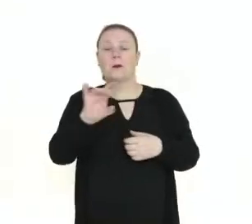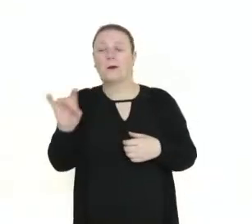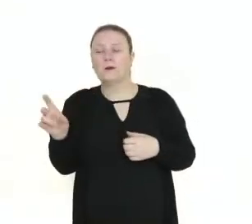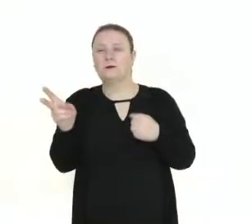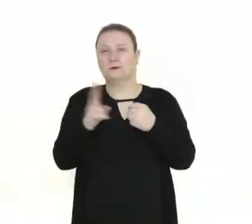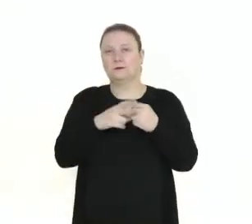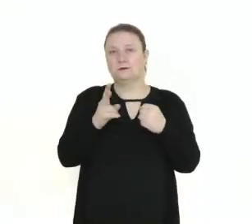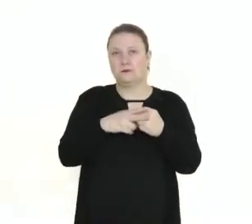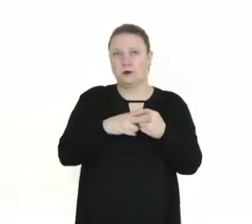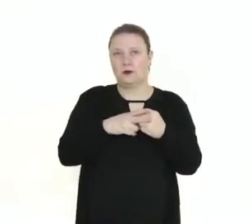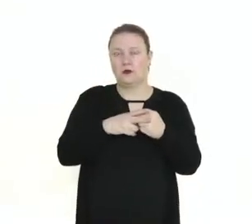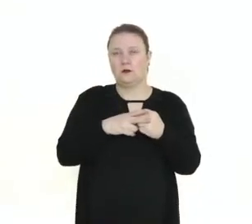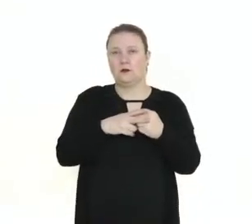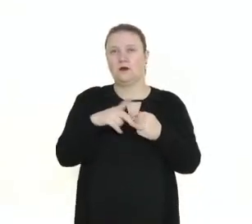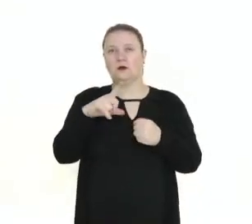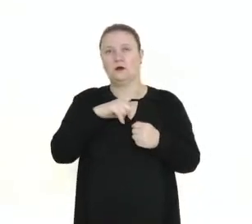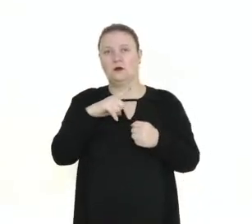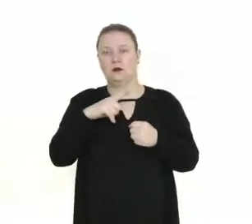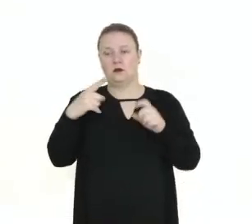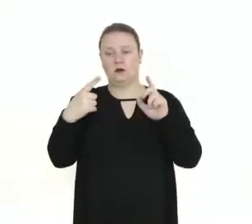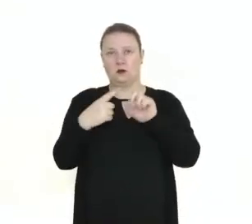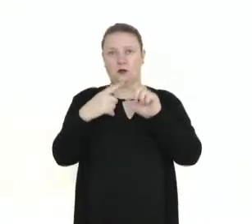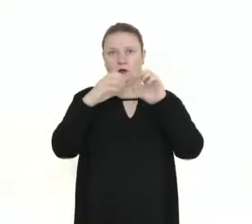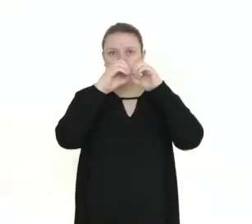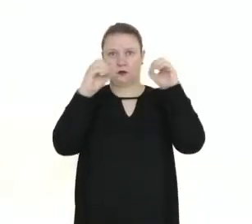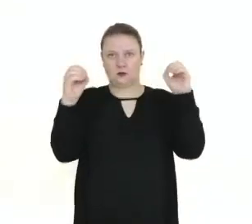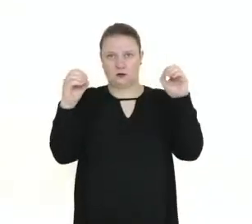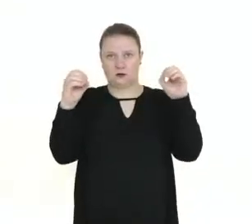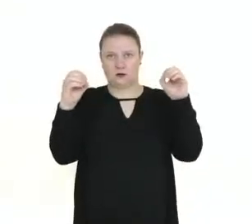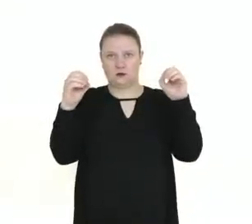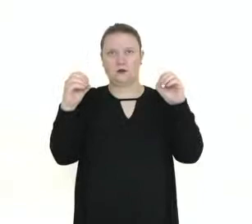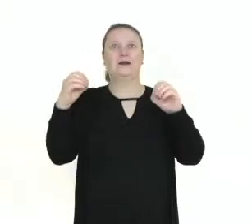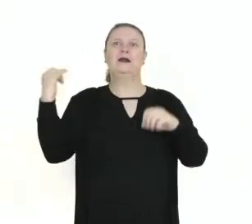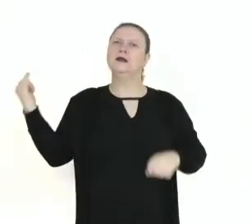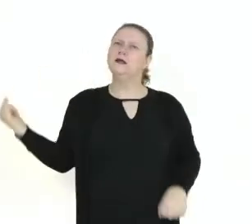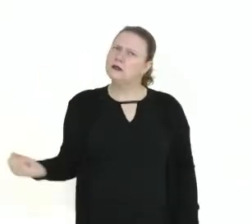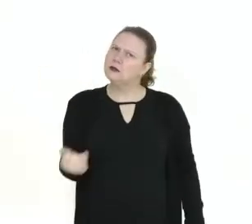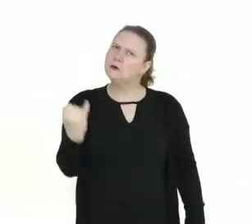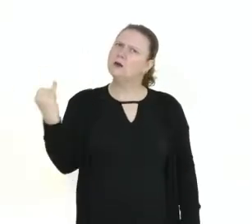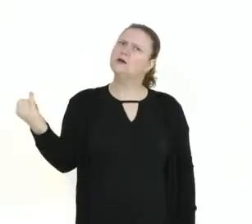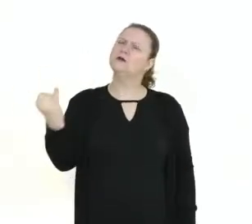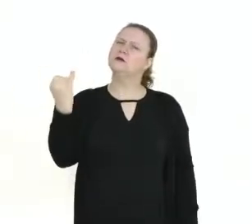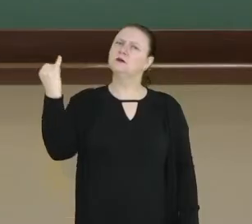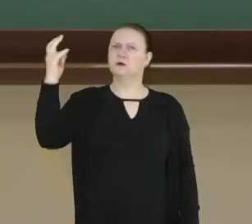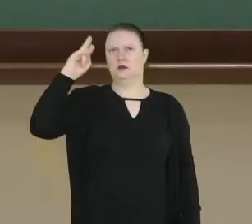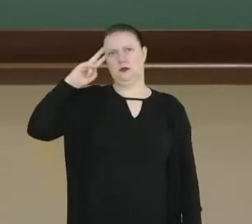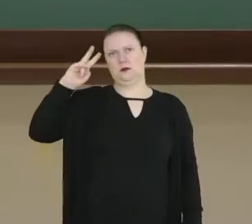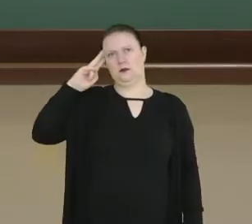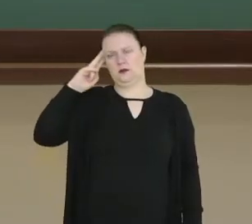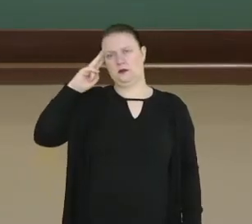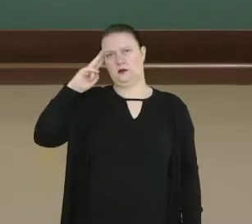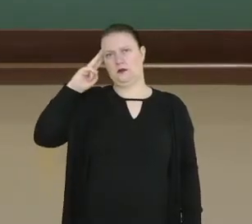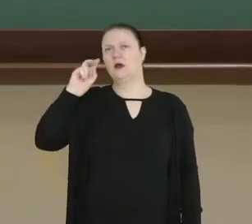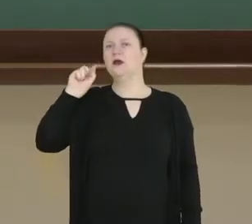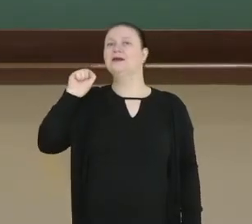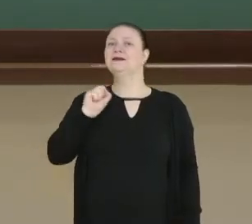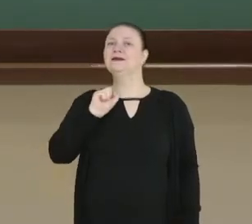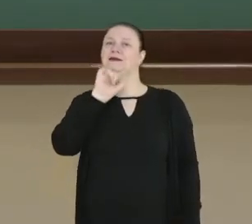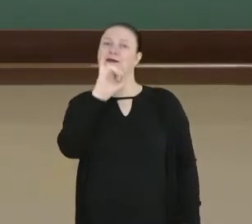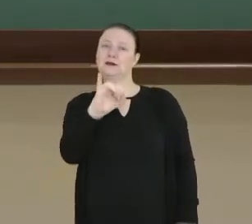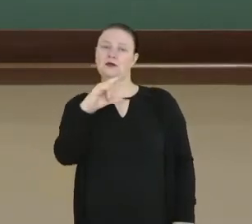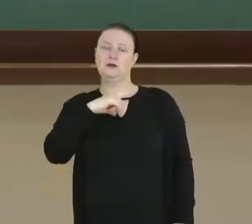locução verbal, nós contamos uma oração. Isso é muito importante, né? Então, perceba lá. Se eu tenho